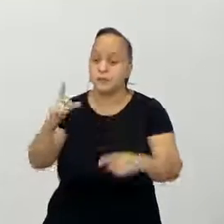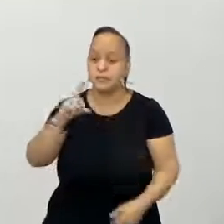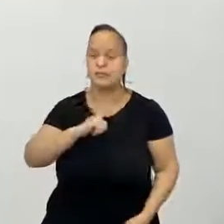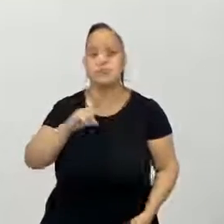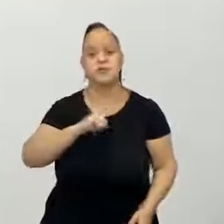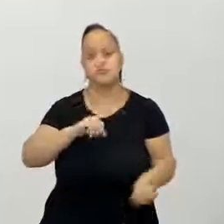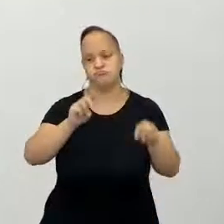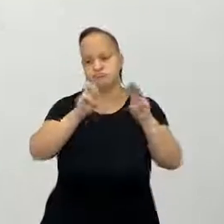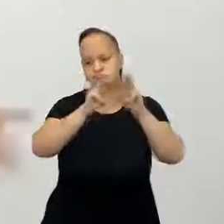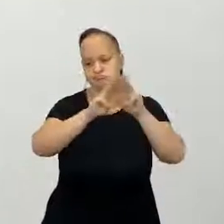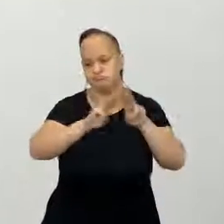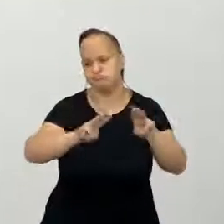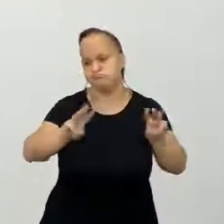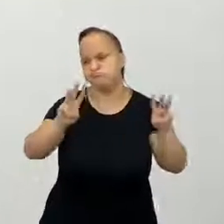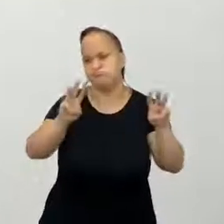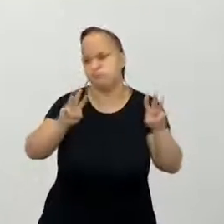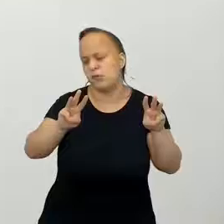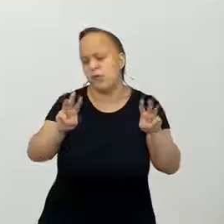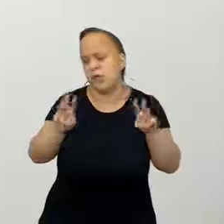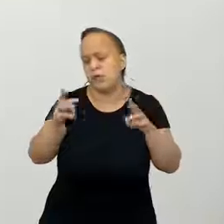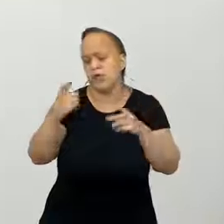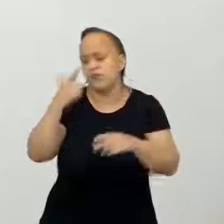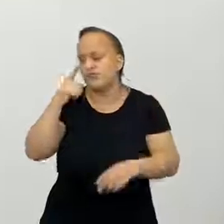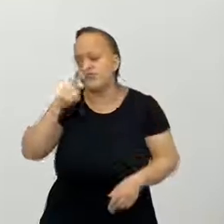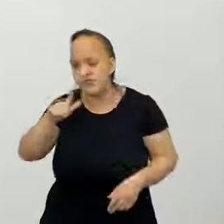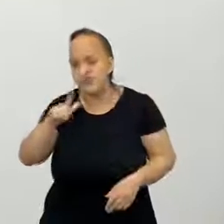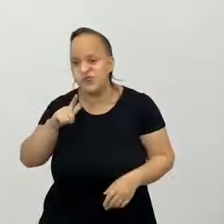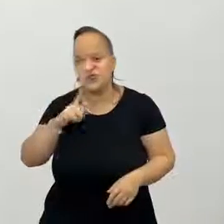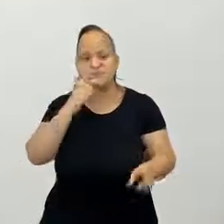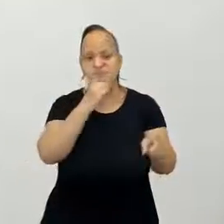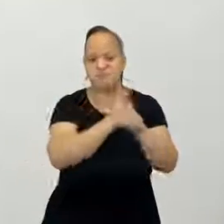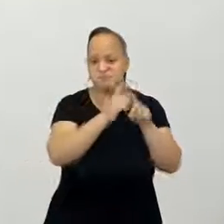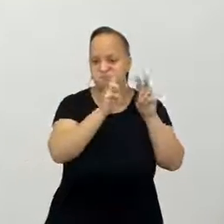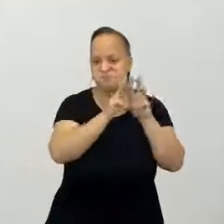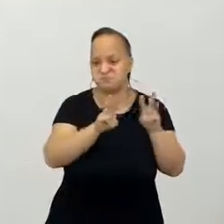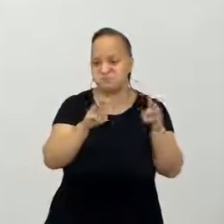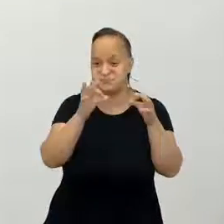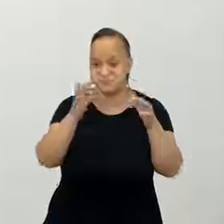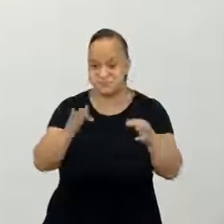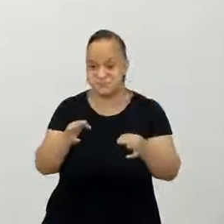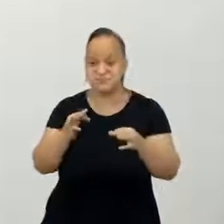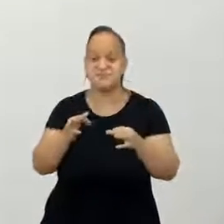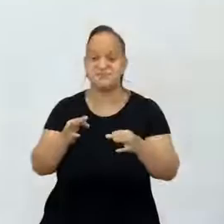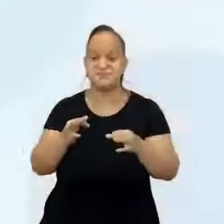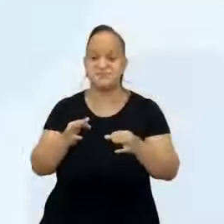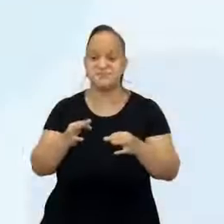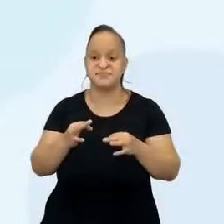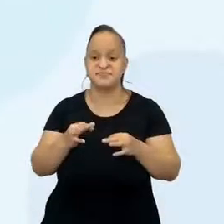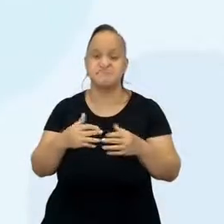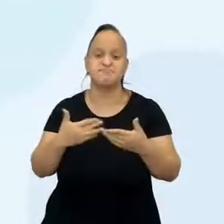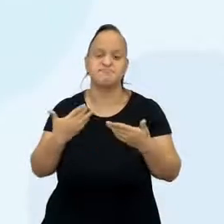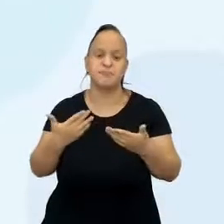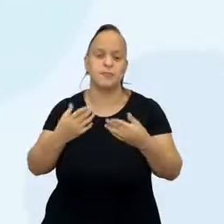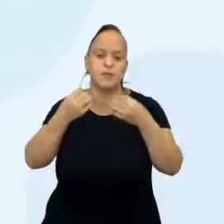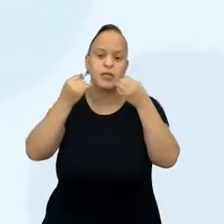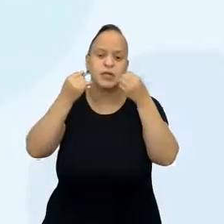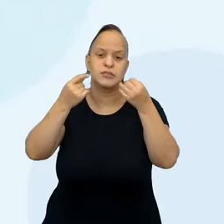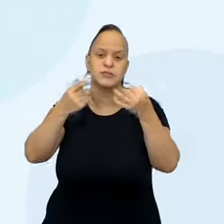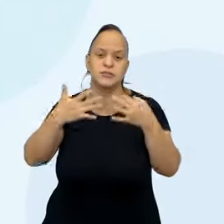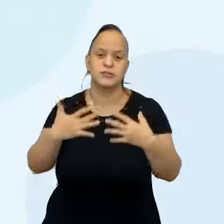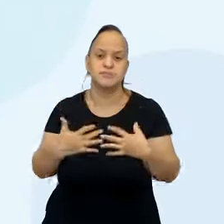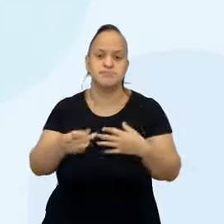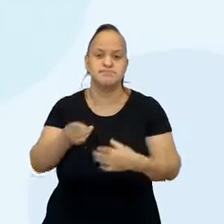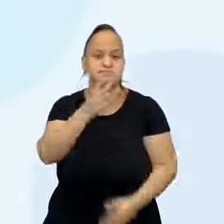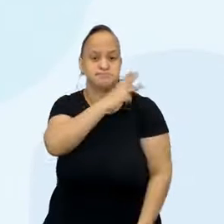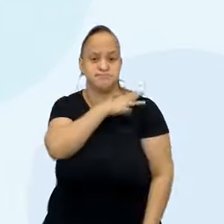repositório. Então, né, não deu tempo de pegar, tá tudo lá bonitinho, né? Então, vamos relembrar, né? Vamos falar de novo sobre o